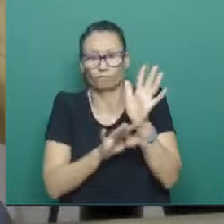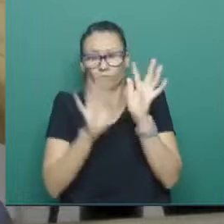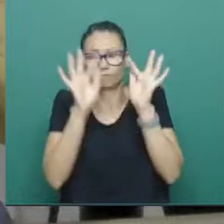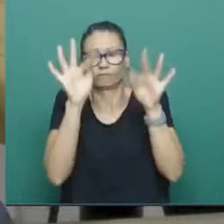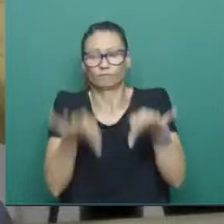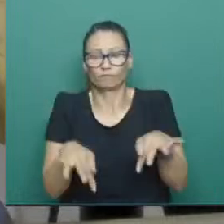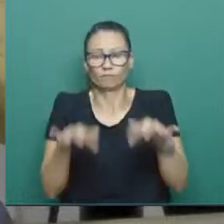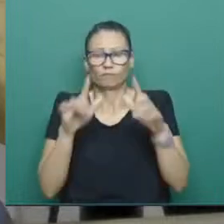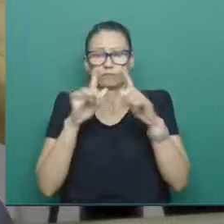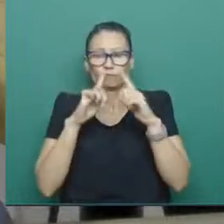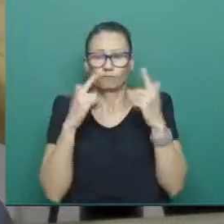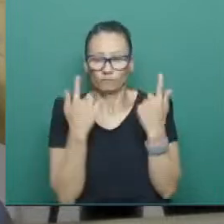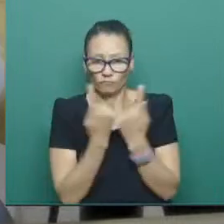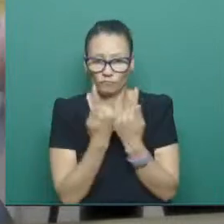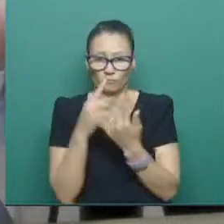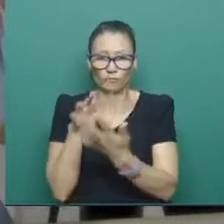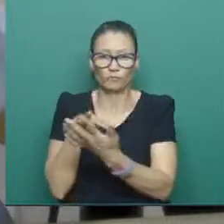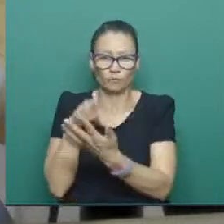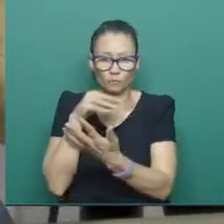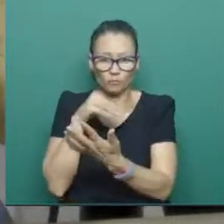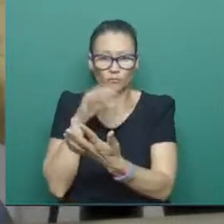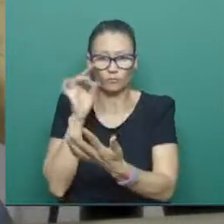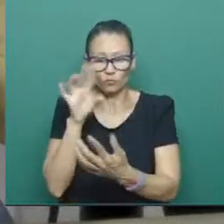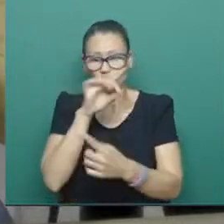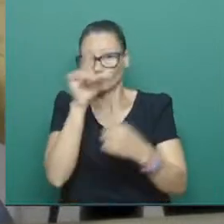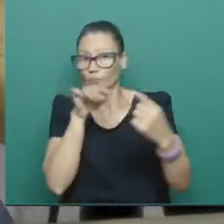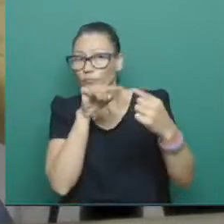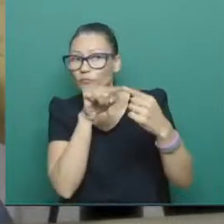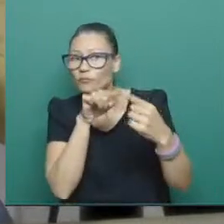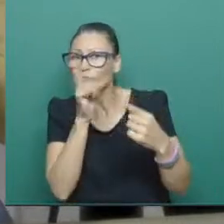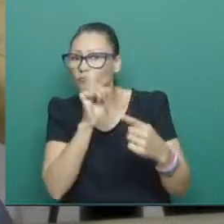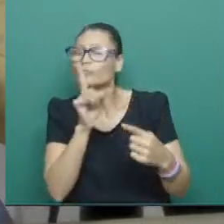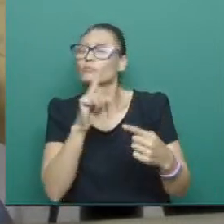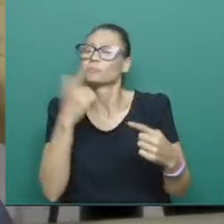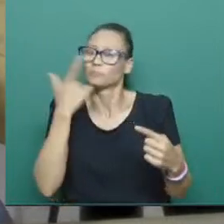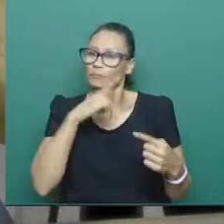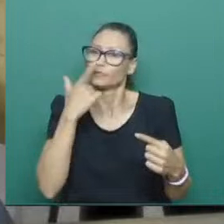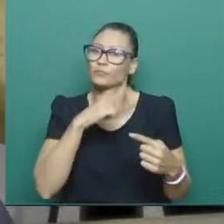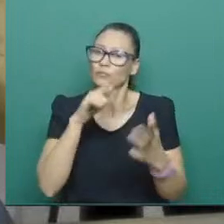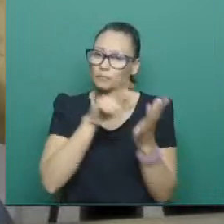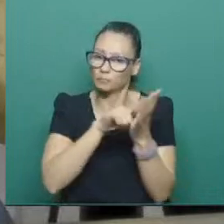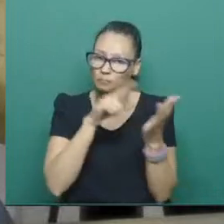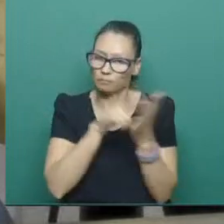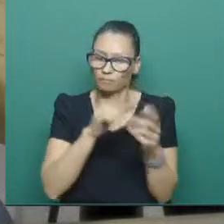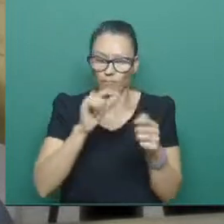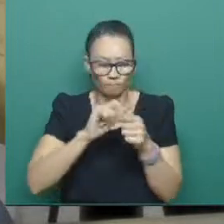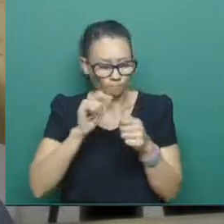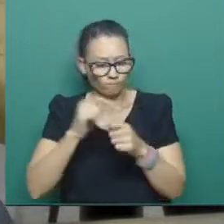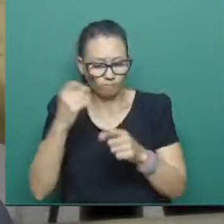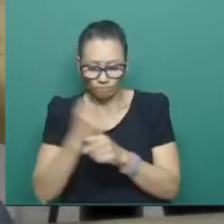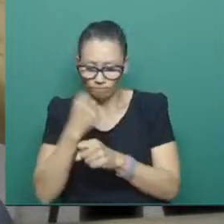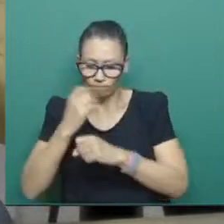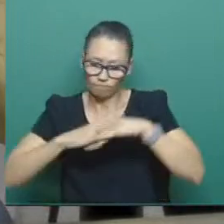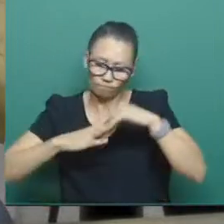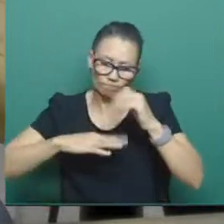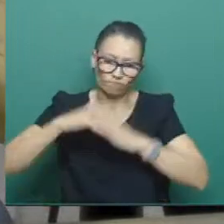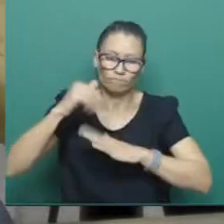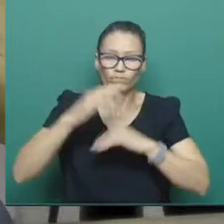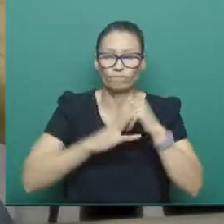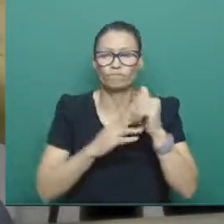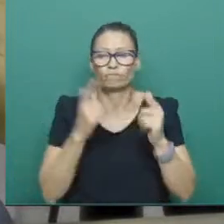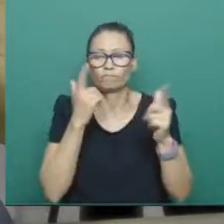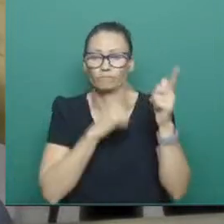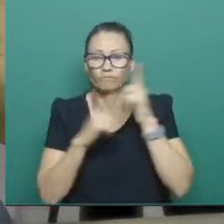este modelo ele não seja só uma meta, mas que ele seja concretizado na revisão do plano diretor. Que haja definitivamente